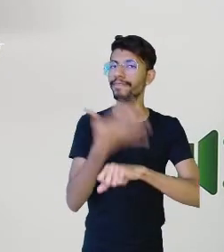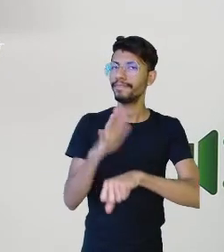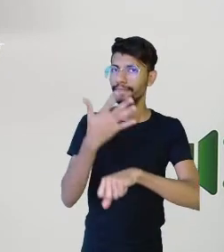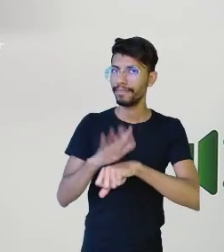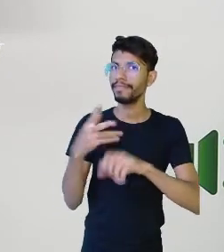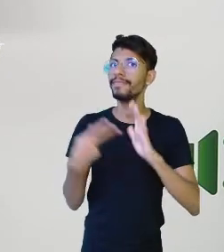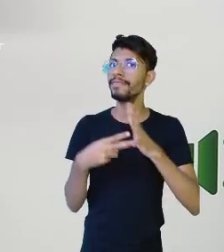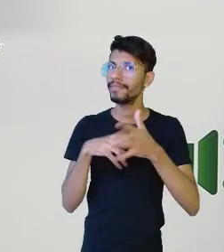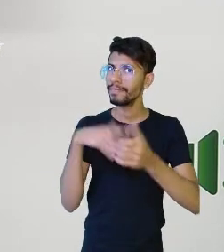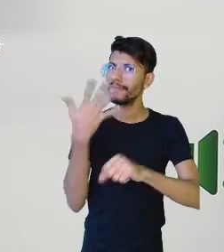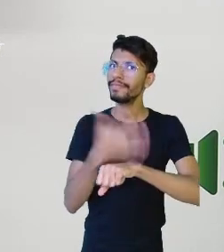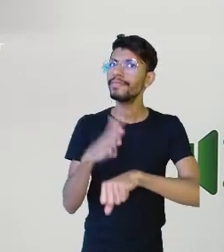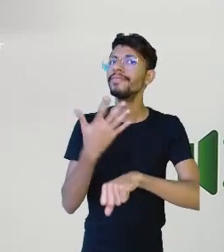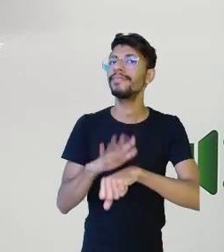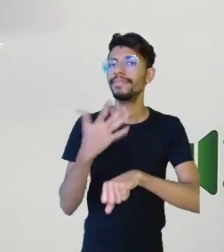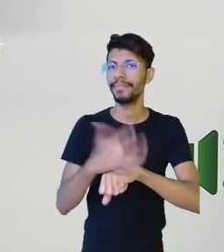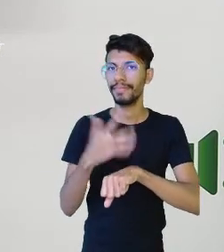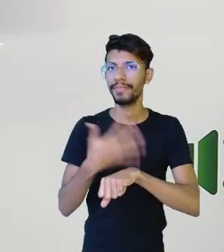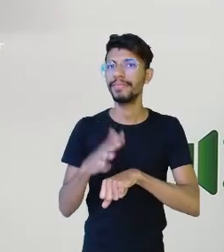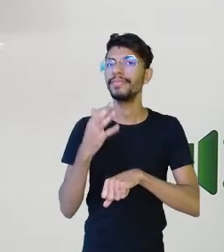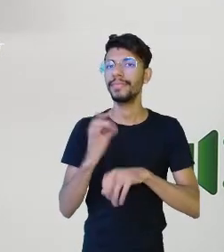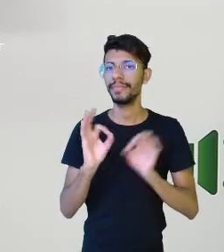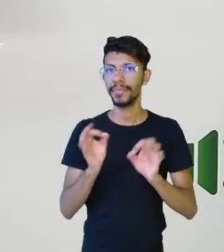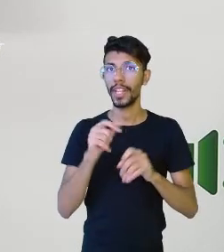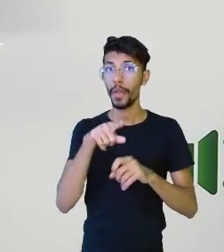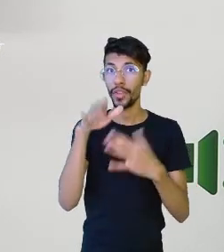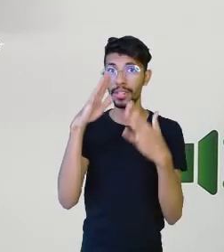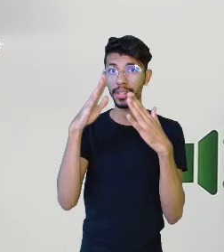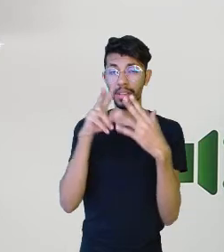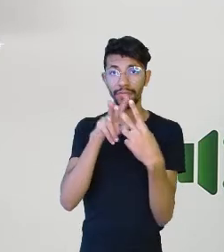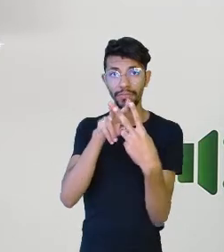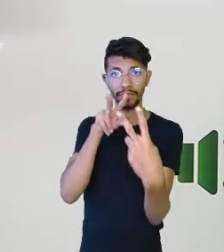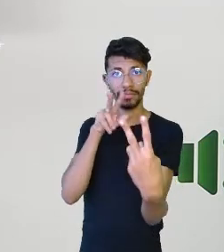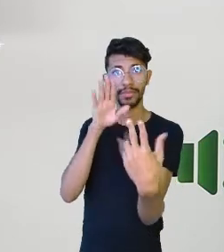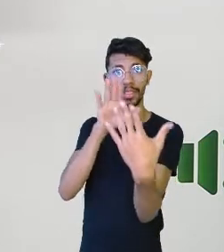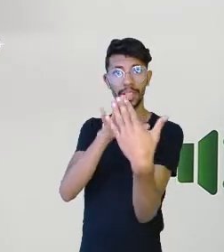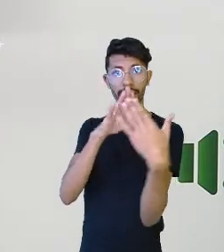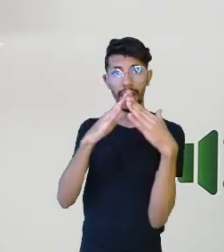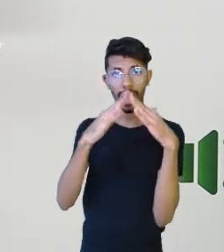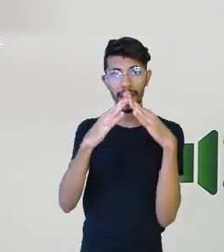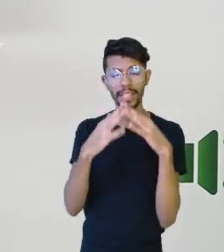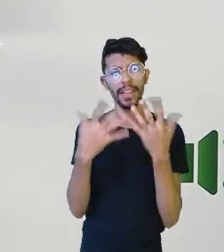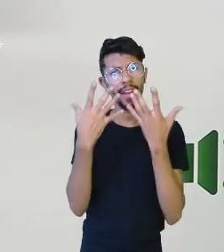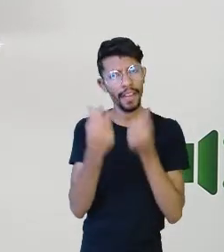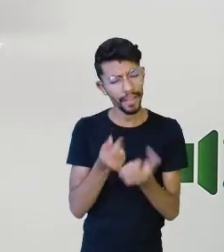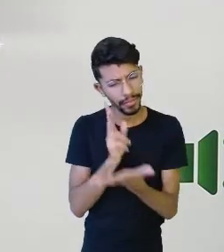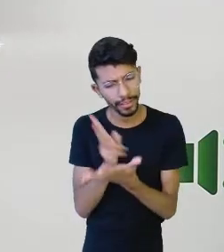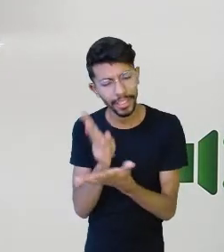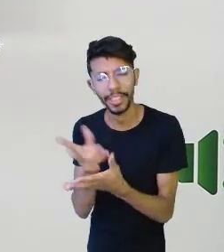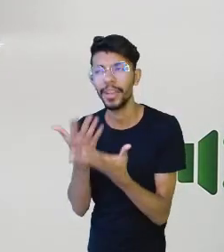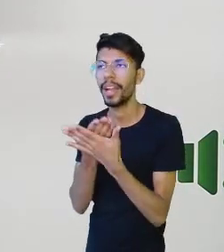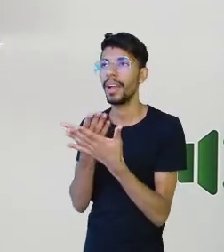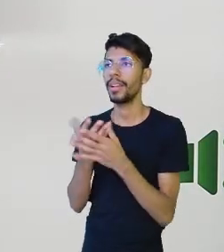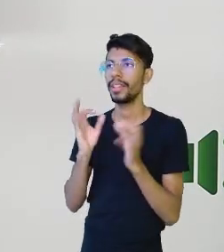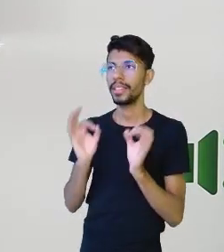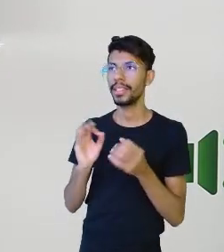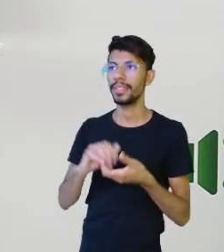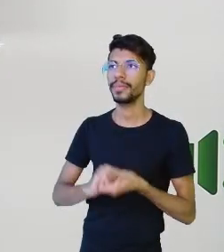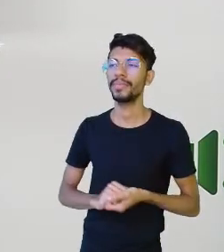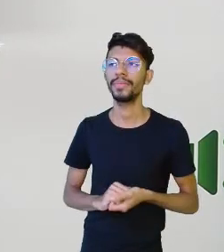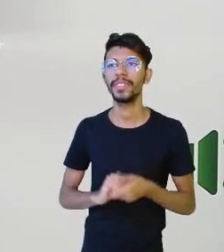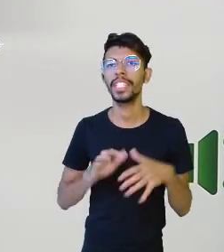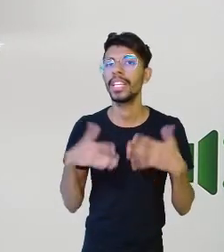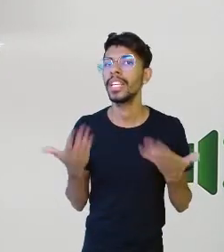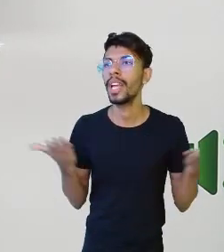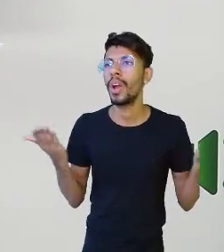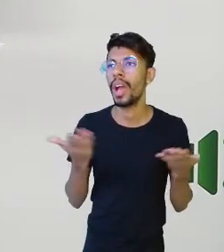treinamento, é prática. Você que está em casa, vem comigo e vamos continuar a nossa aula.